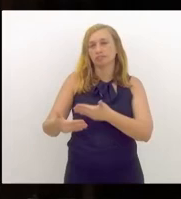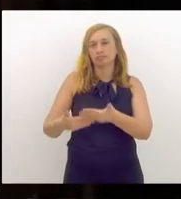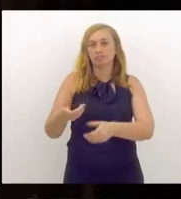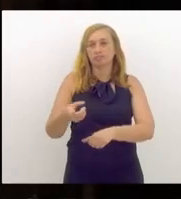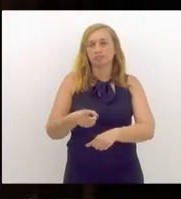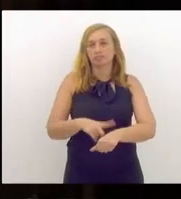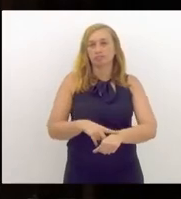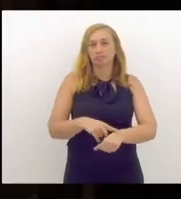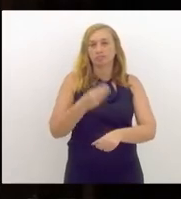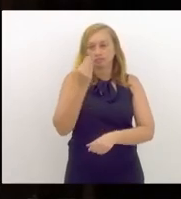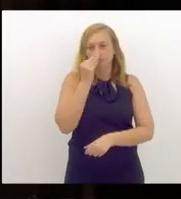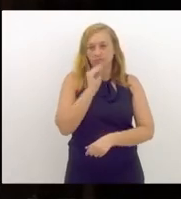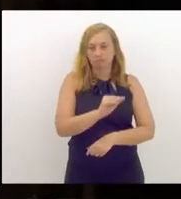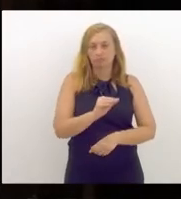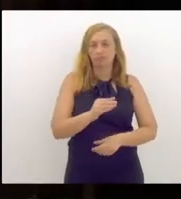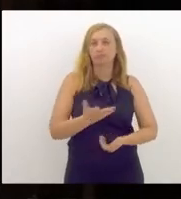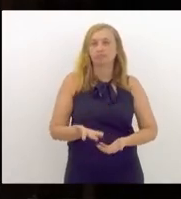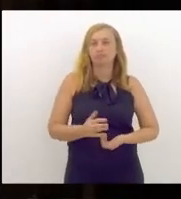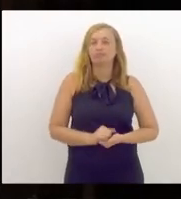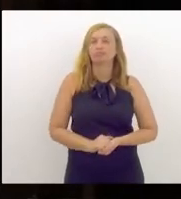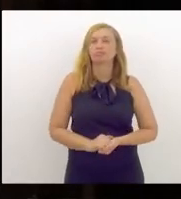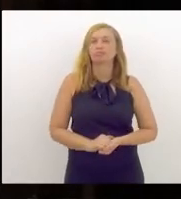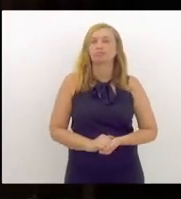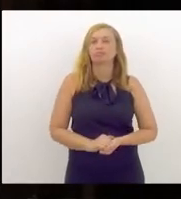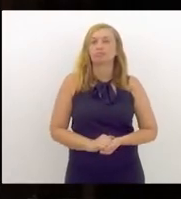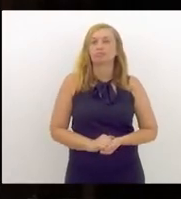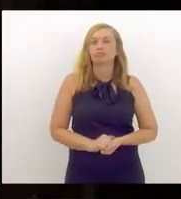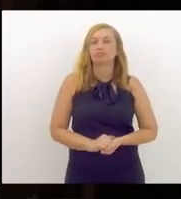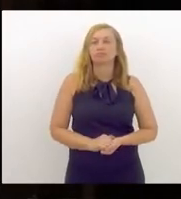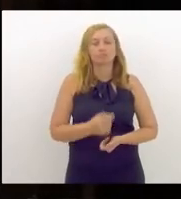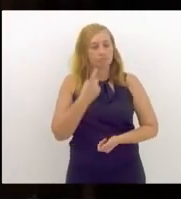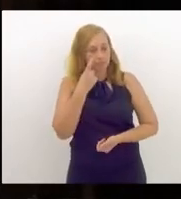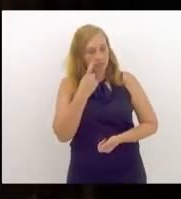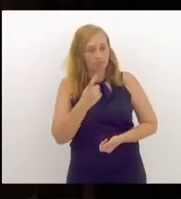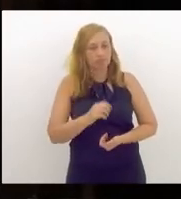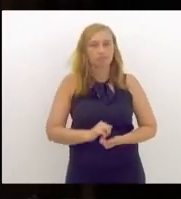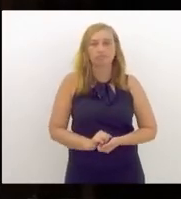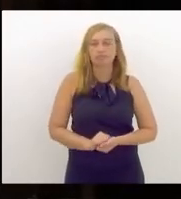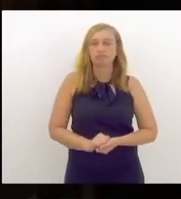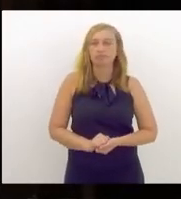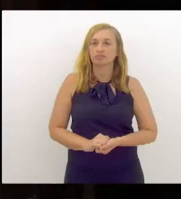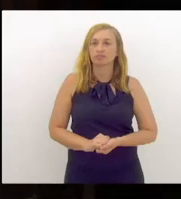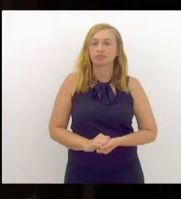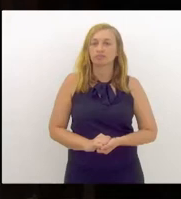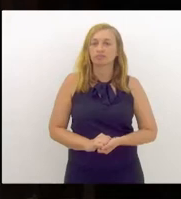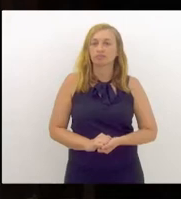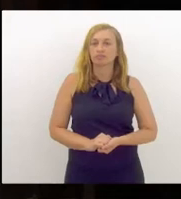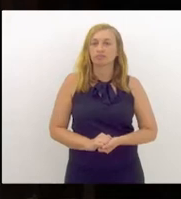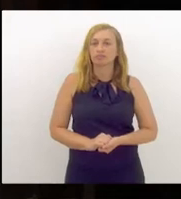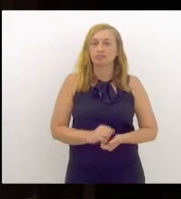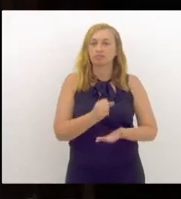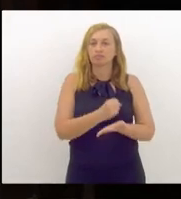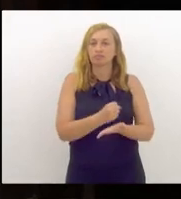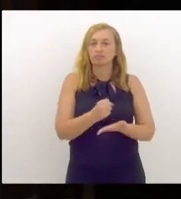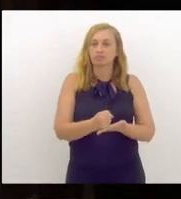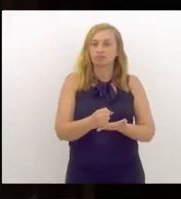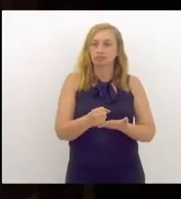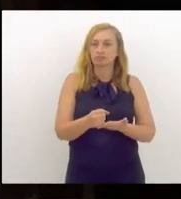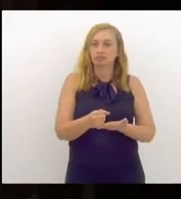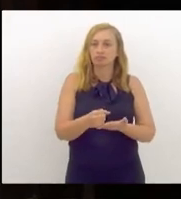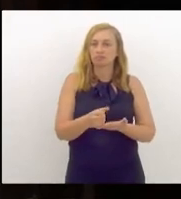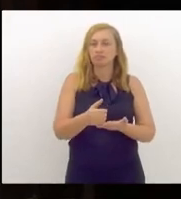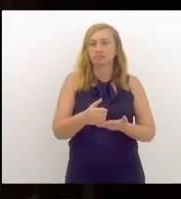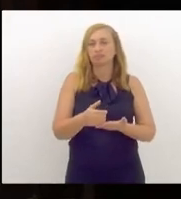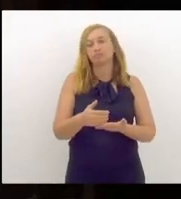o desrespeito a ela a gente tem visto é o direcionamento desses contratos muitas